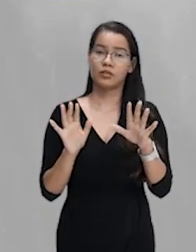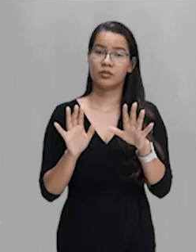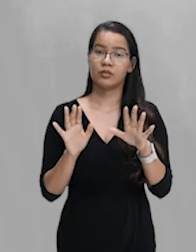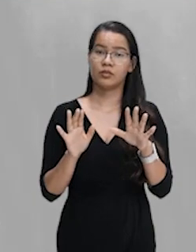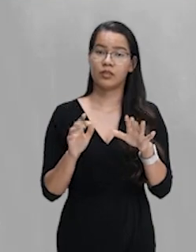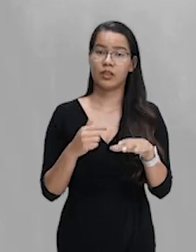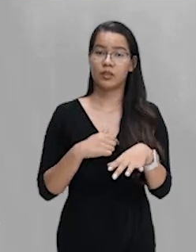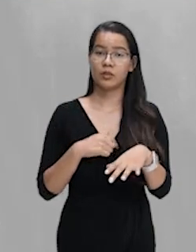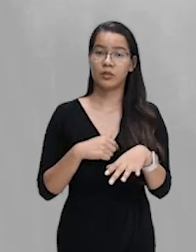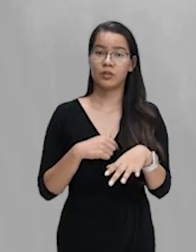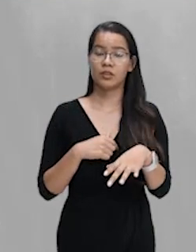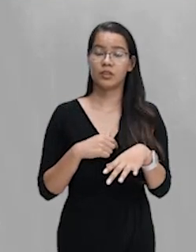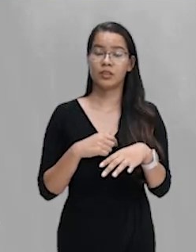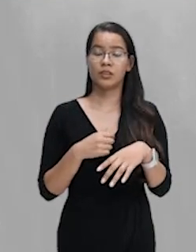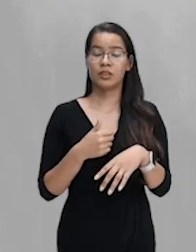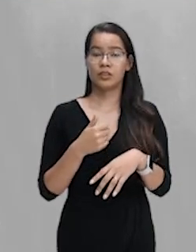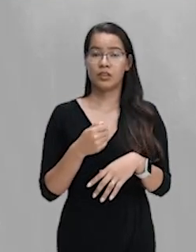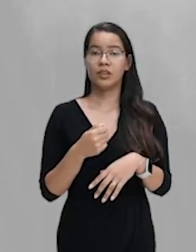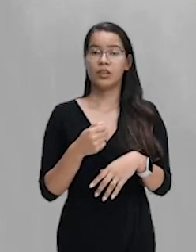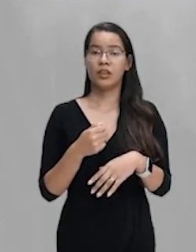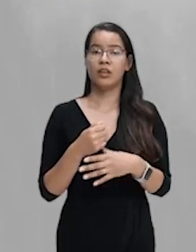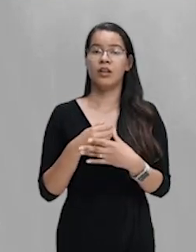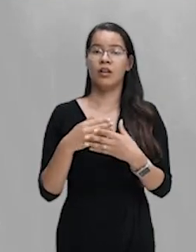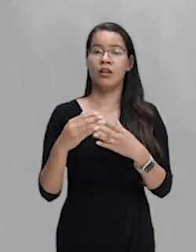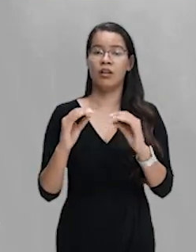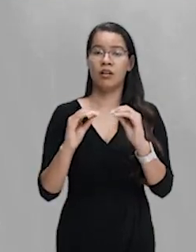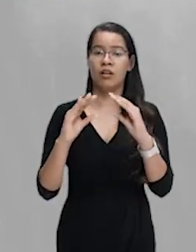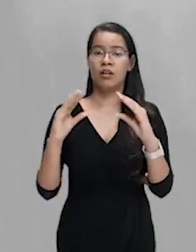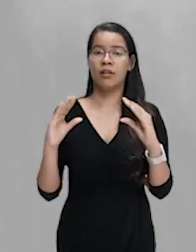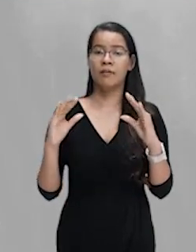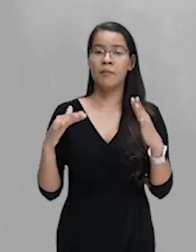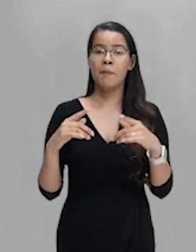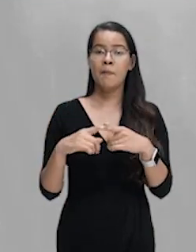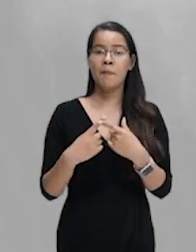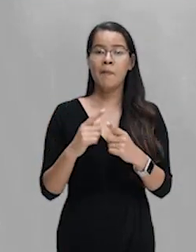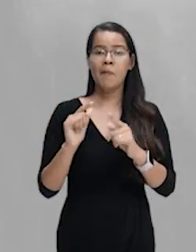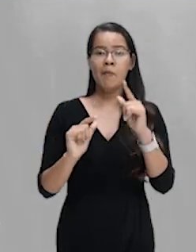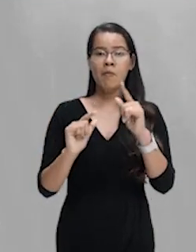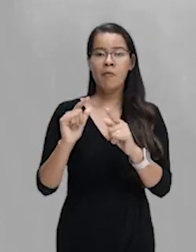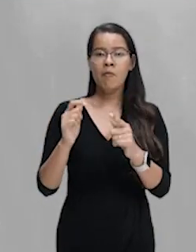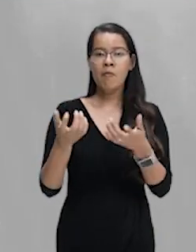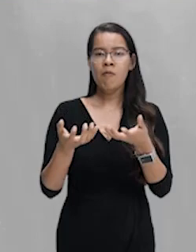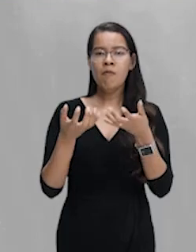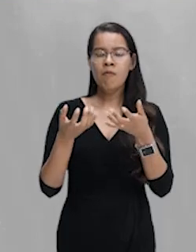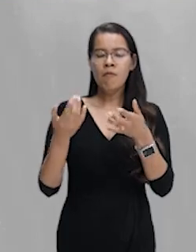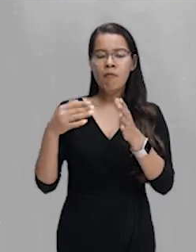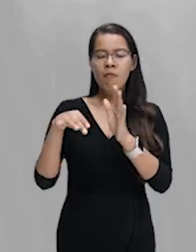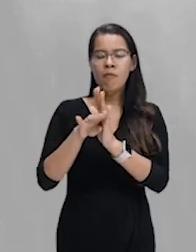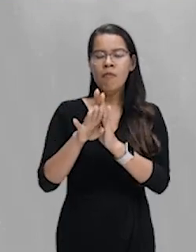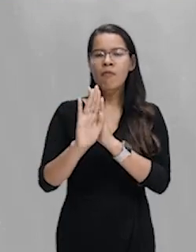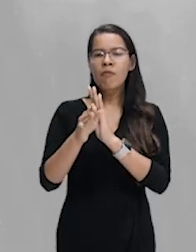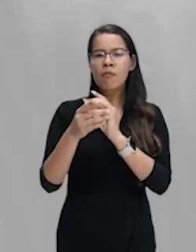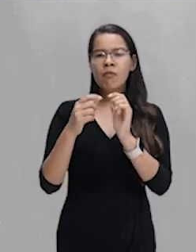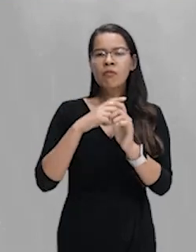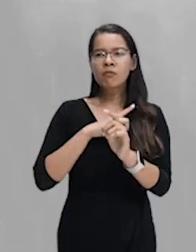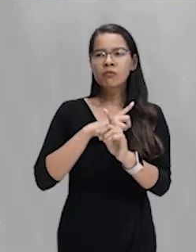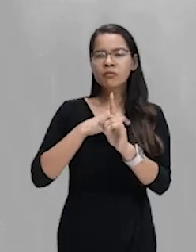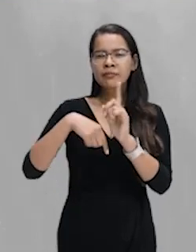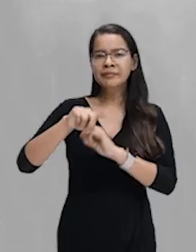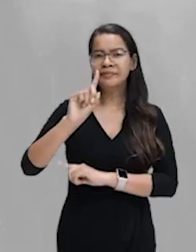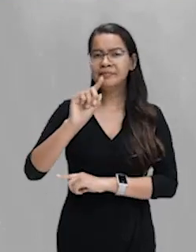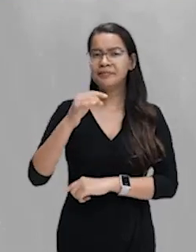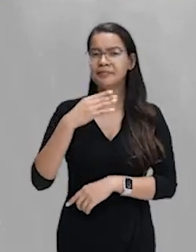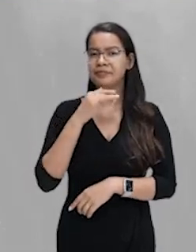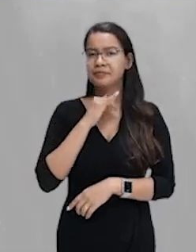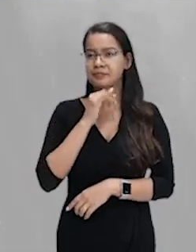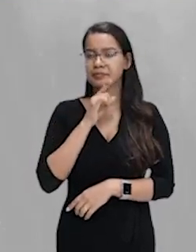televisão, mas o programa que eu queria assistir já tinha começado. Então, vocês estão chegando em casa, 10h40, 11 horas, vindo de